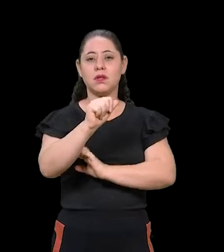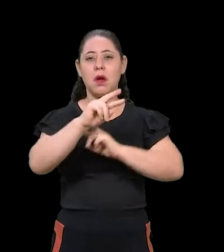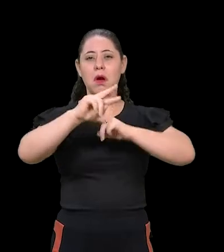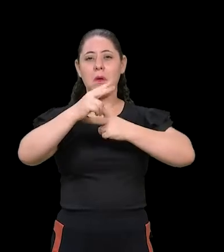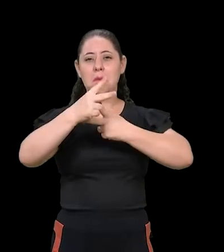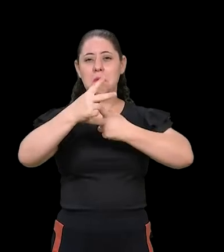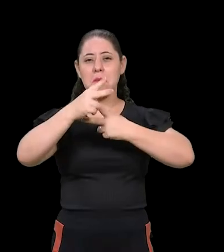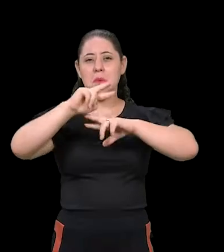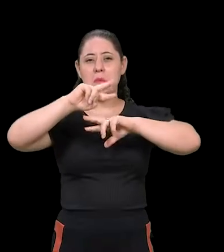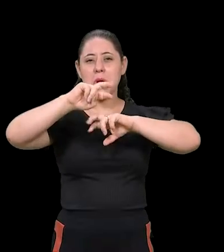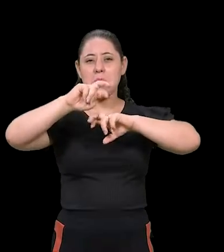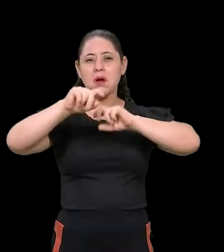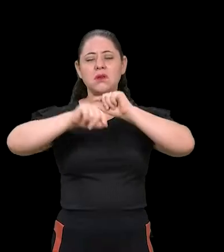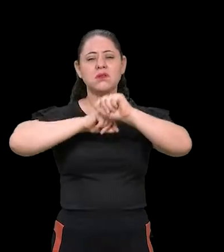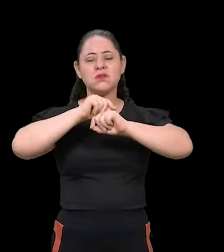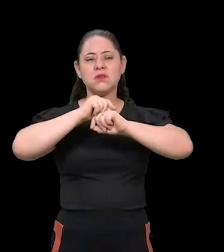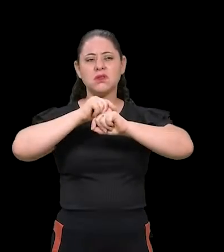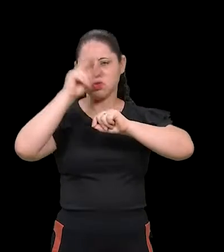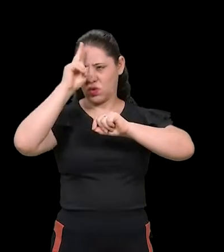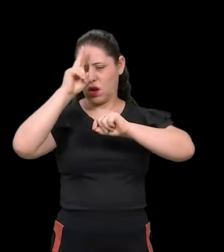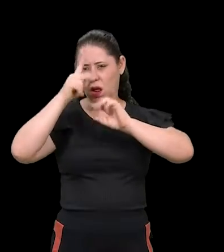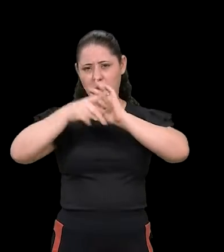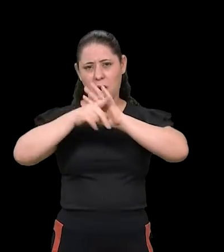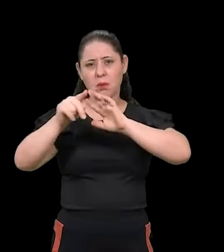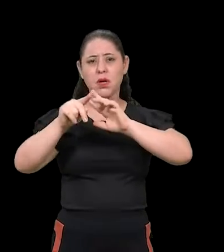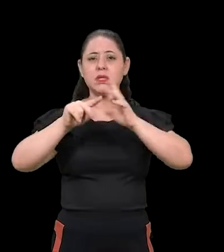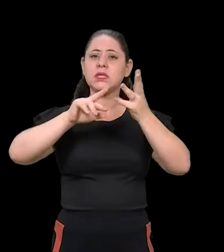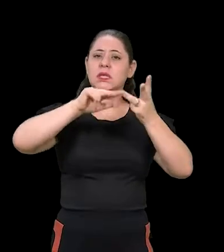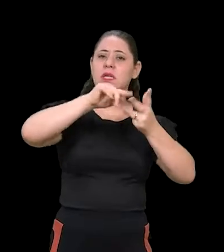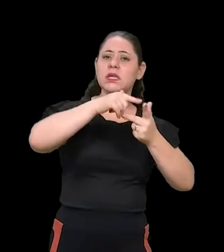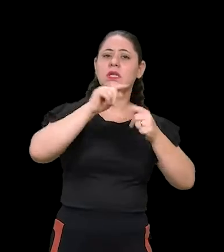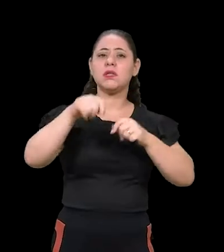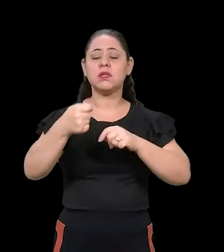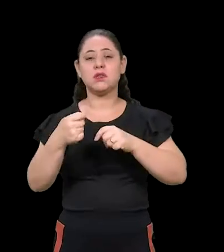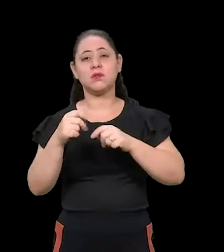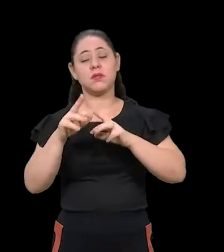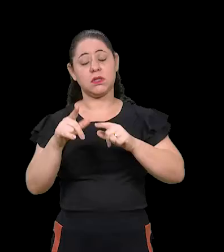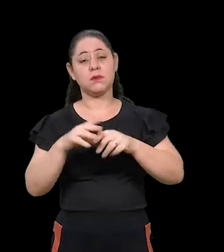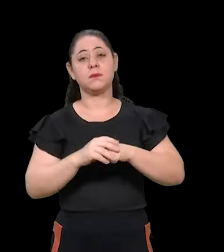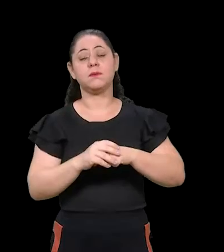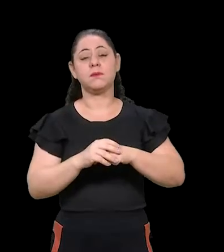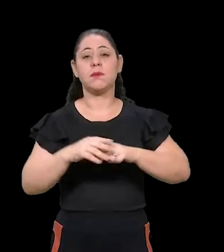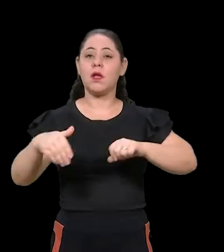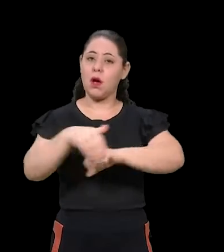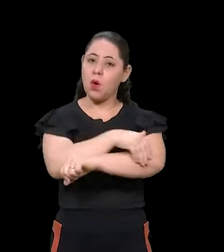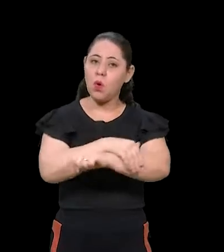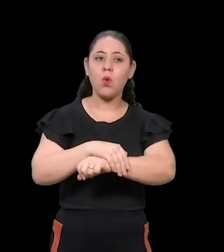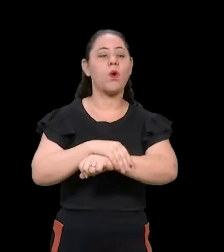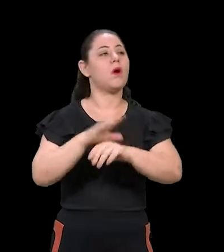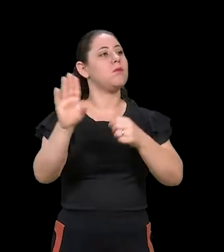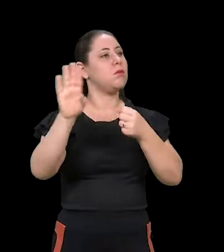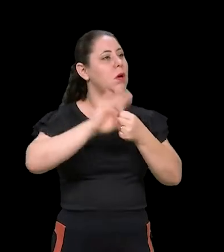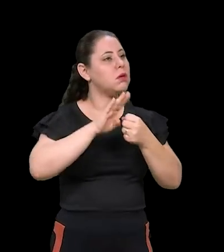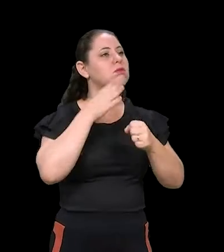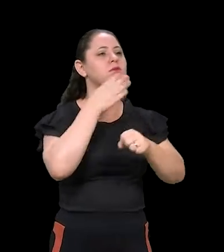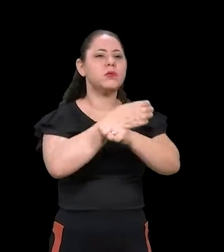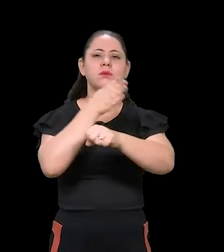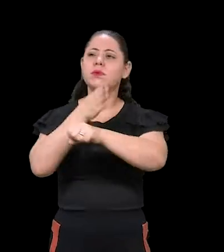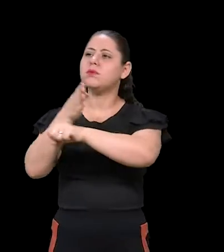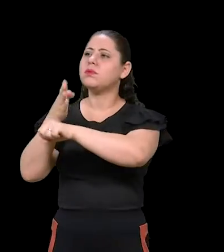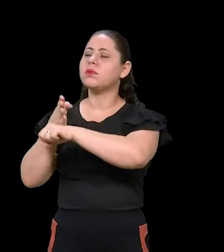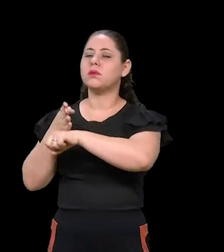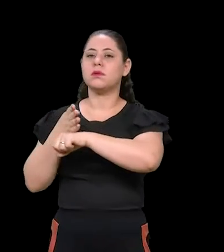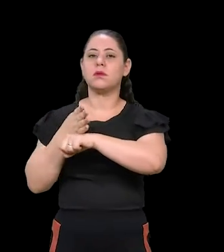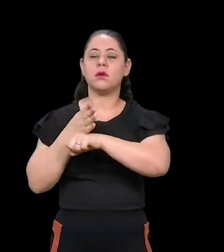para chegar. Então, muitos bairros que a gente andava aí, essa parte do comércio foi comigo. Então, assim, muito dos bairros que eu andava, eu já